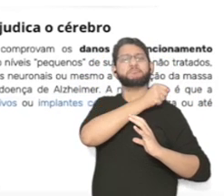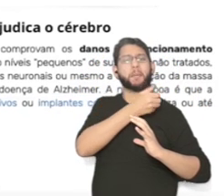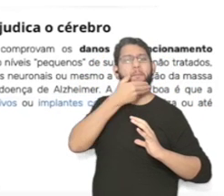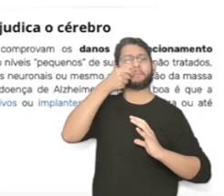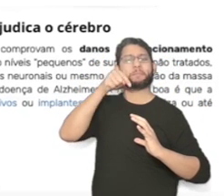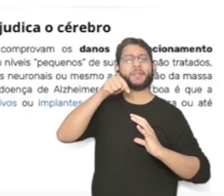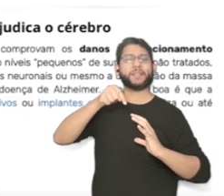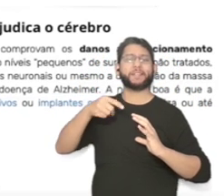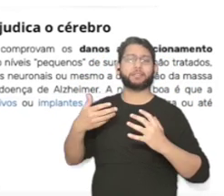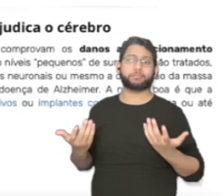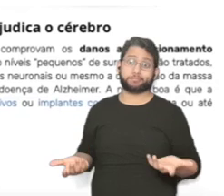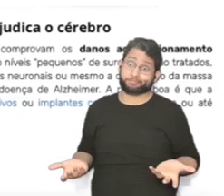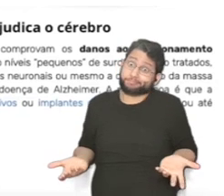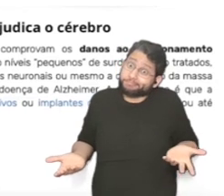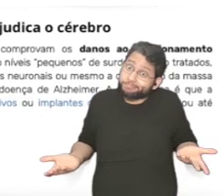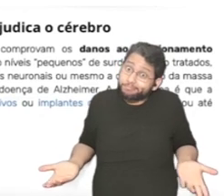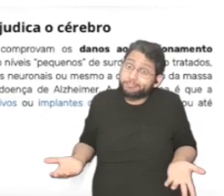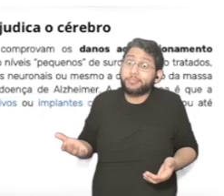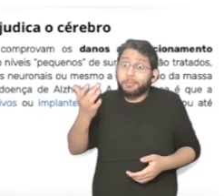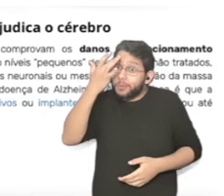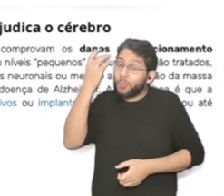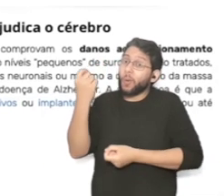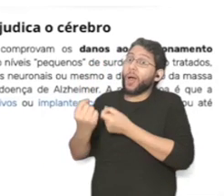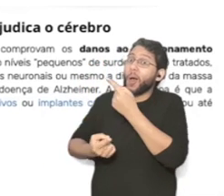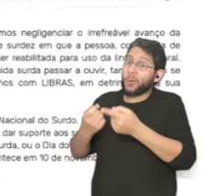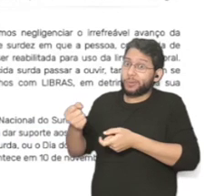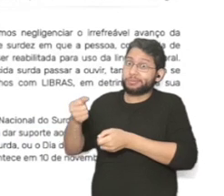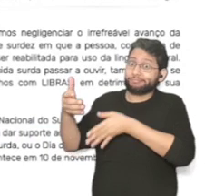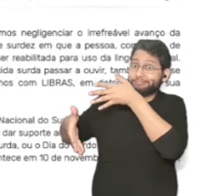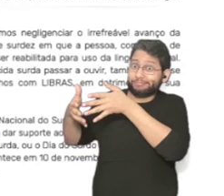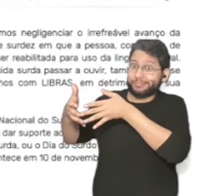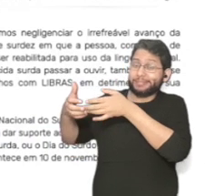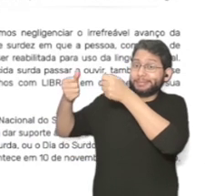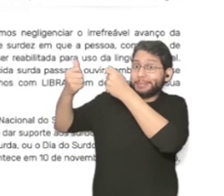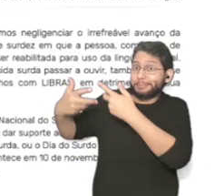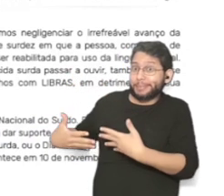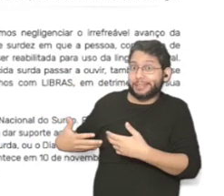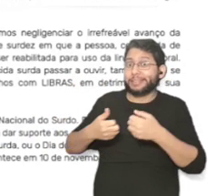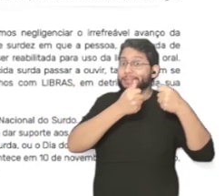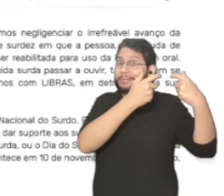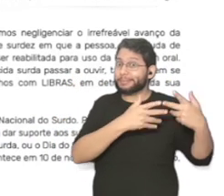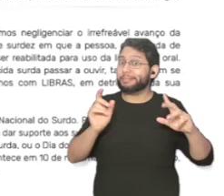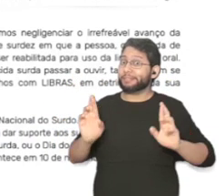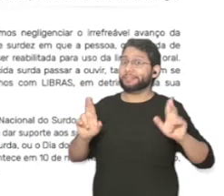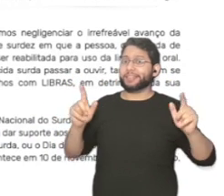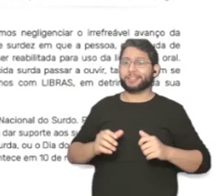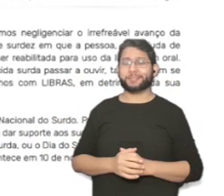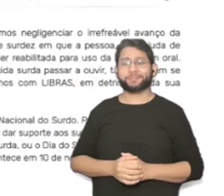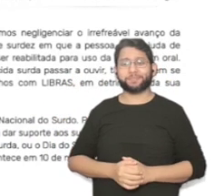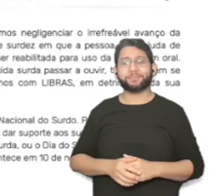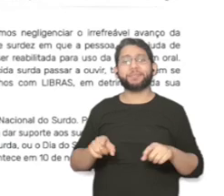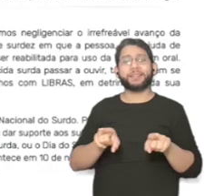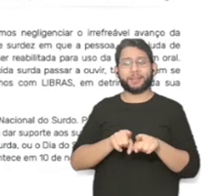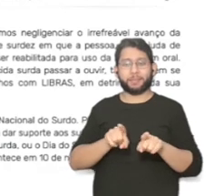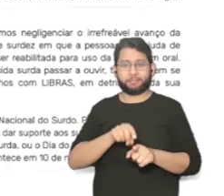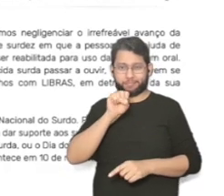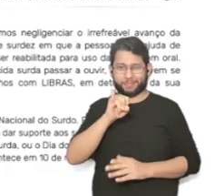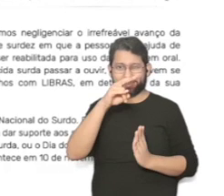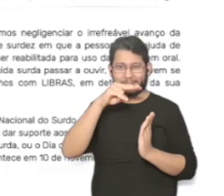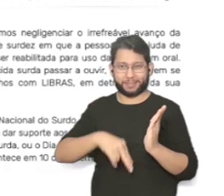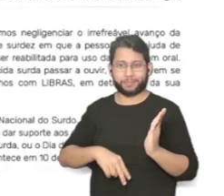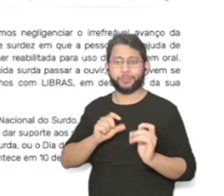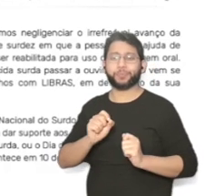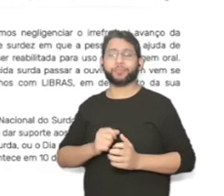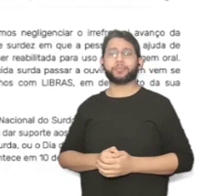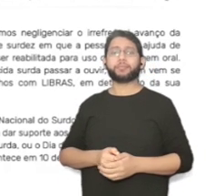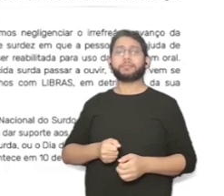riscos, né? Então, para a gente ver um pouquinho como é que se comporta um discurso contrário. E aqui, na continuação dessa matéria do